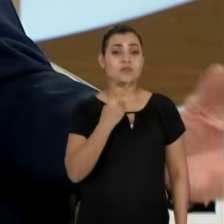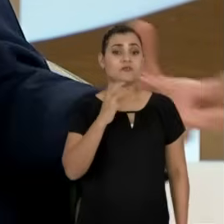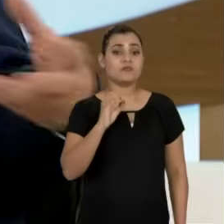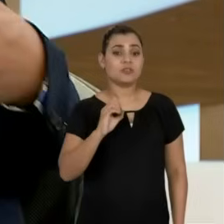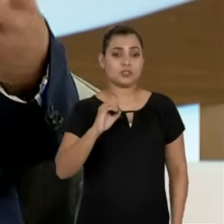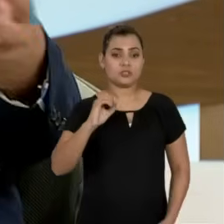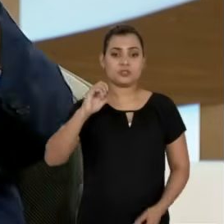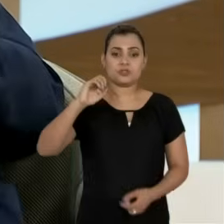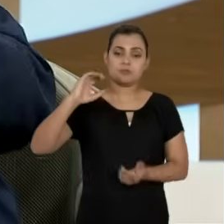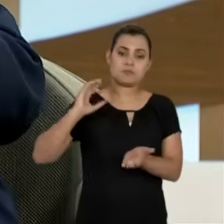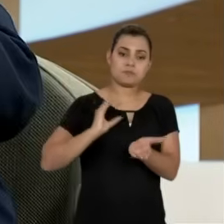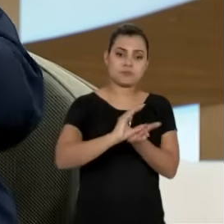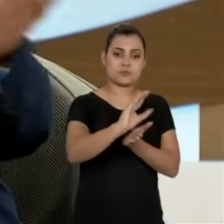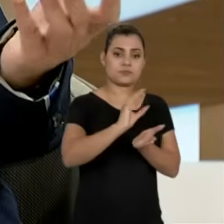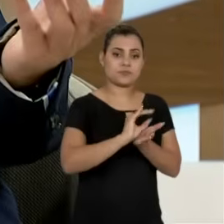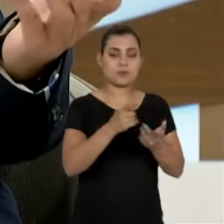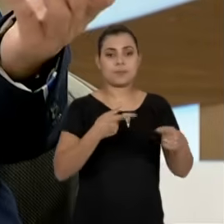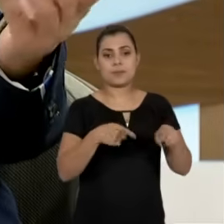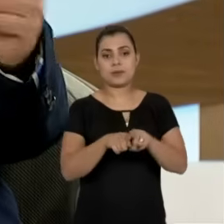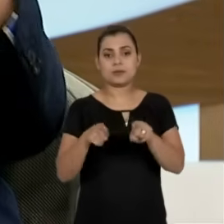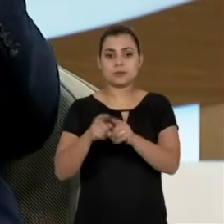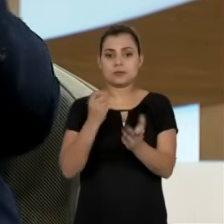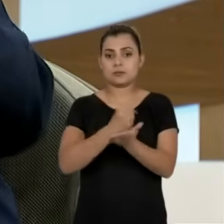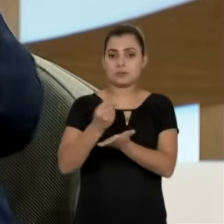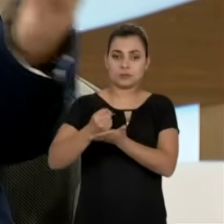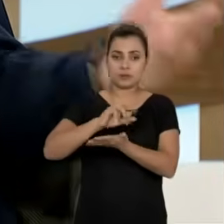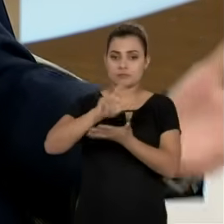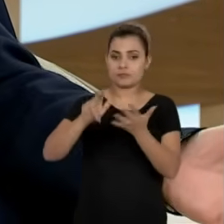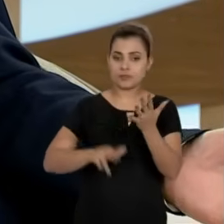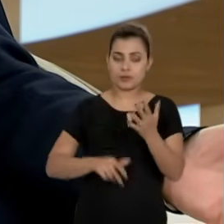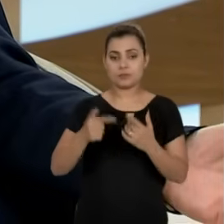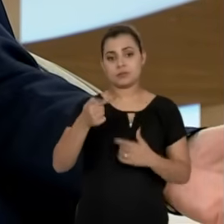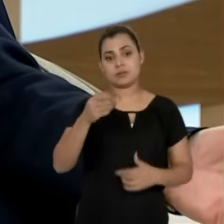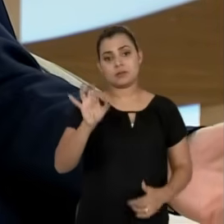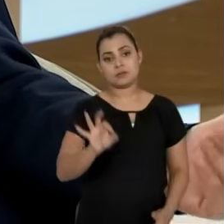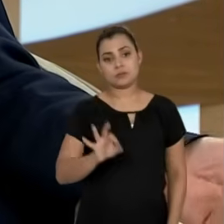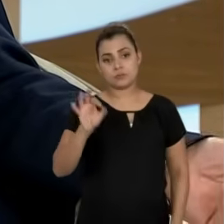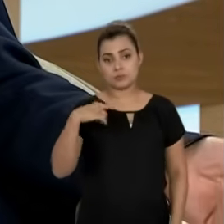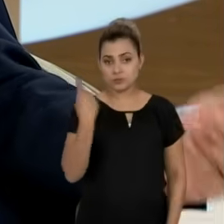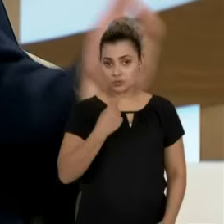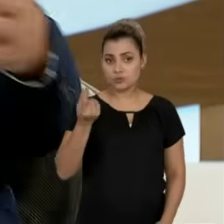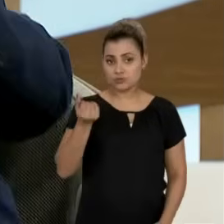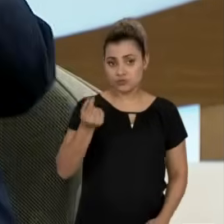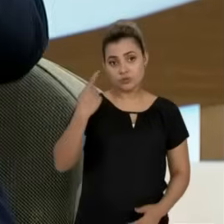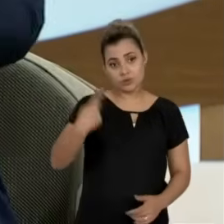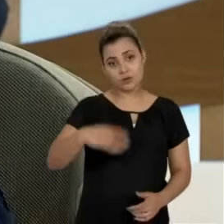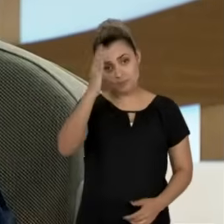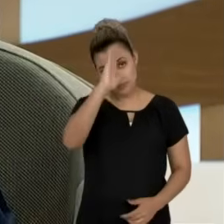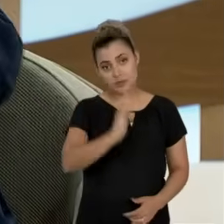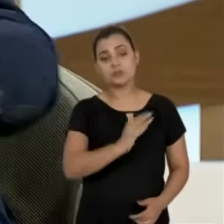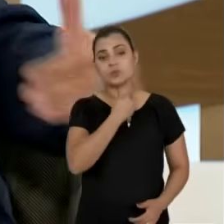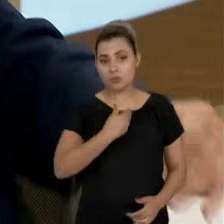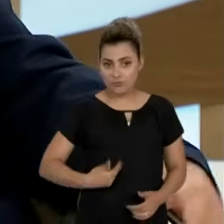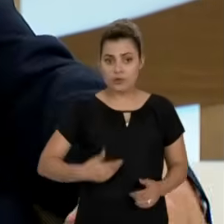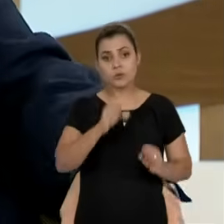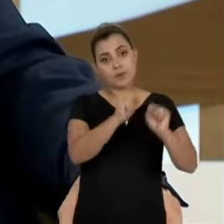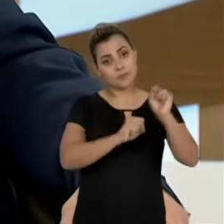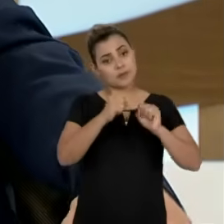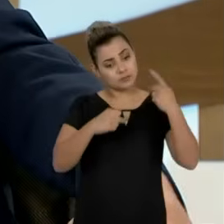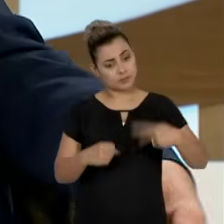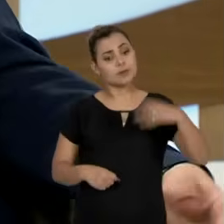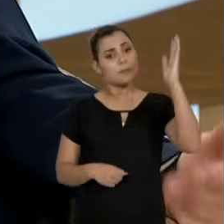de financiamento, patrocínios com contratos, né? 70% do nosso recurso é nacional, vem aqui do governo e de empresas